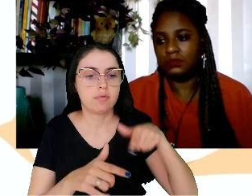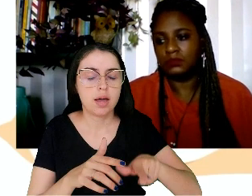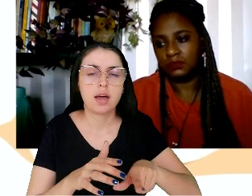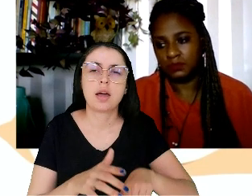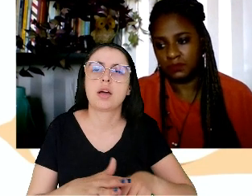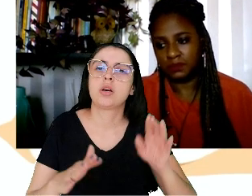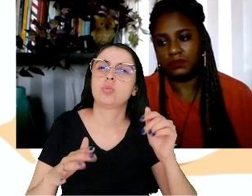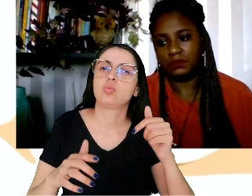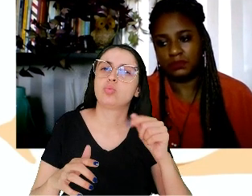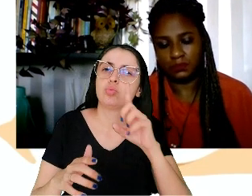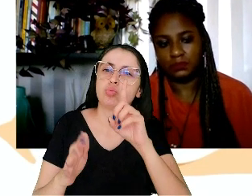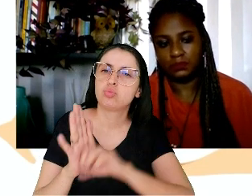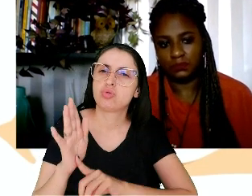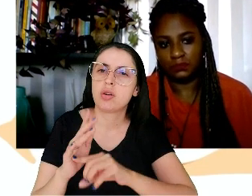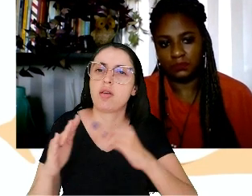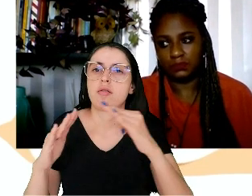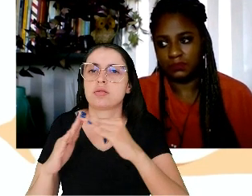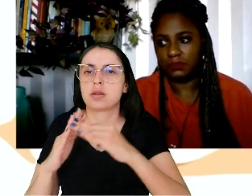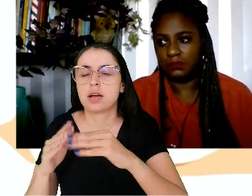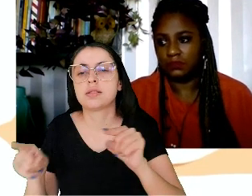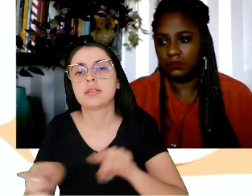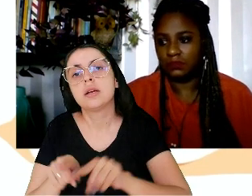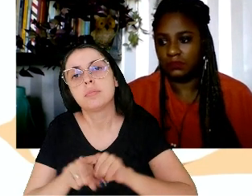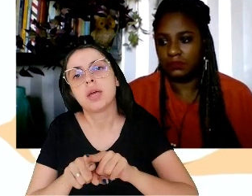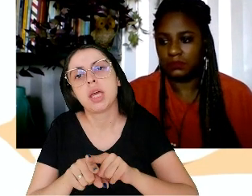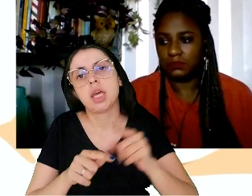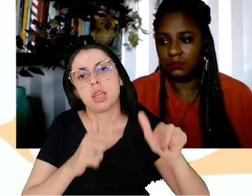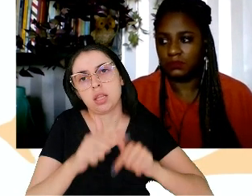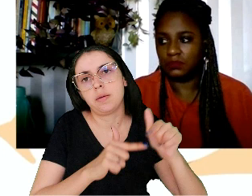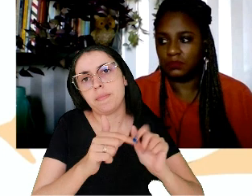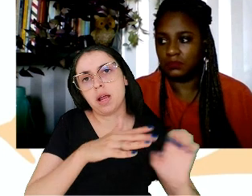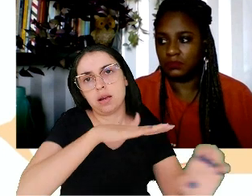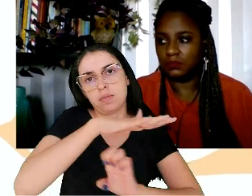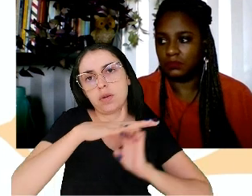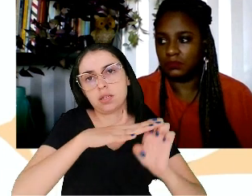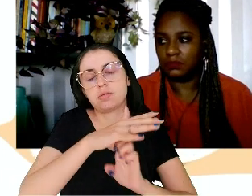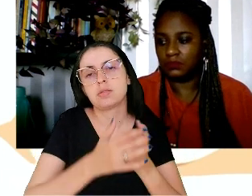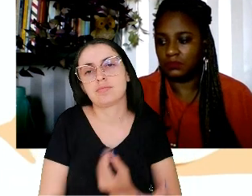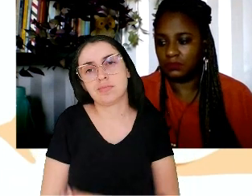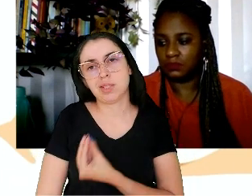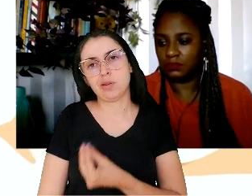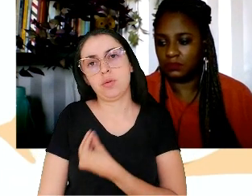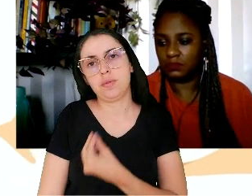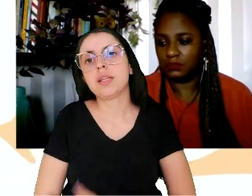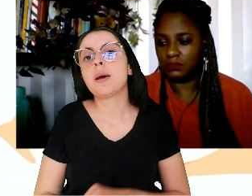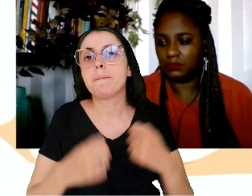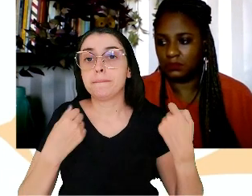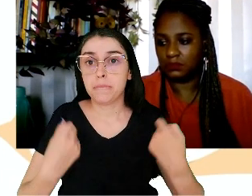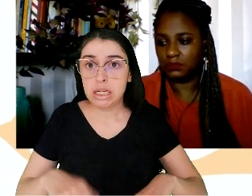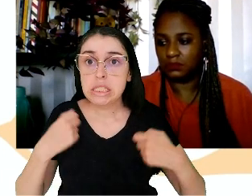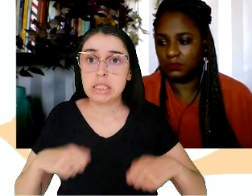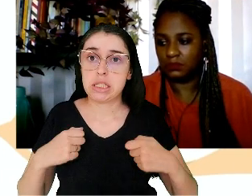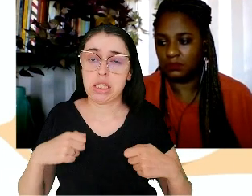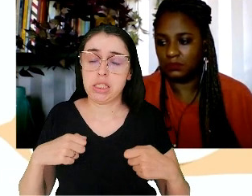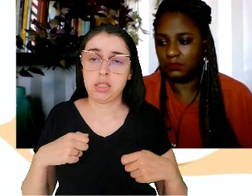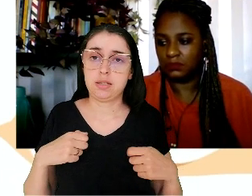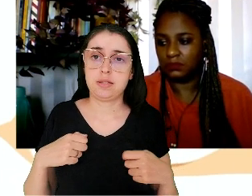obrigações domésticas e ainda trabalham fora. Então, são realidades mesmo que merecem